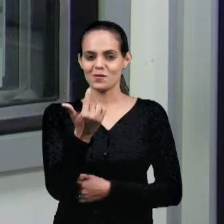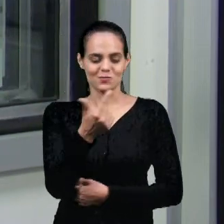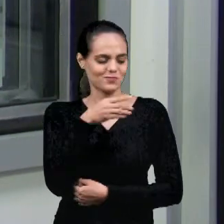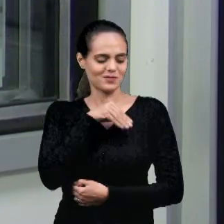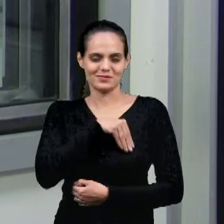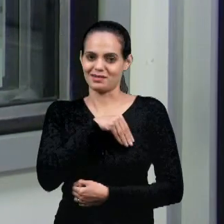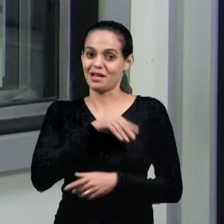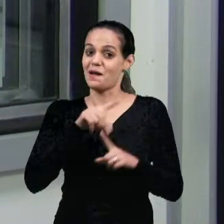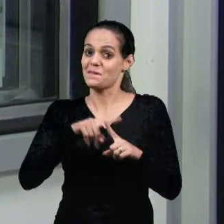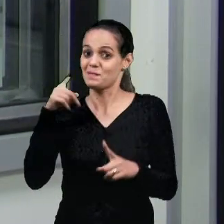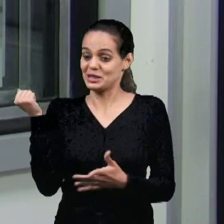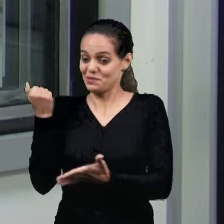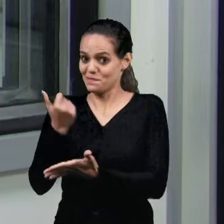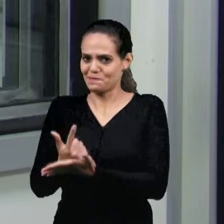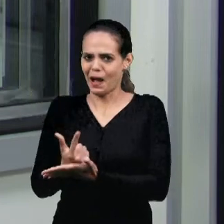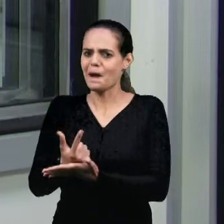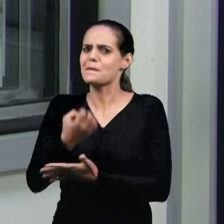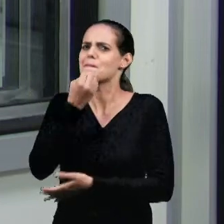muito bem pago.